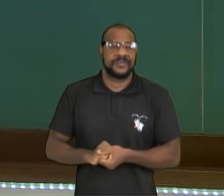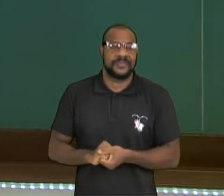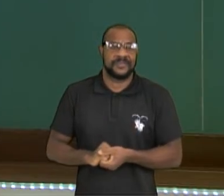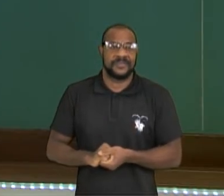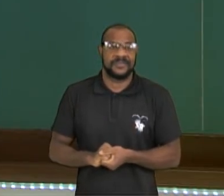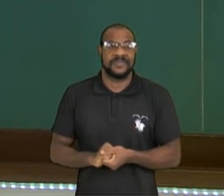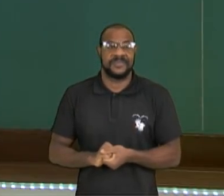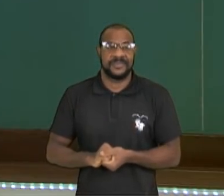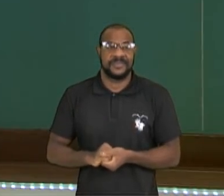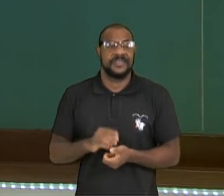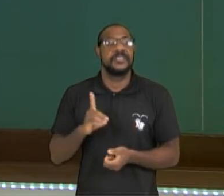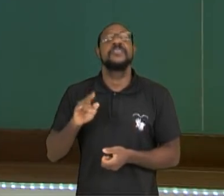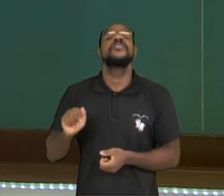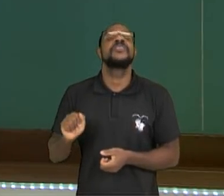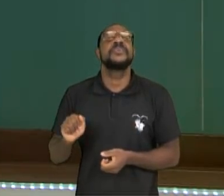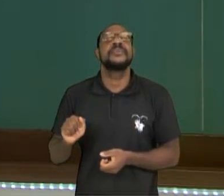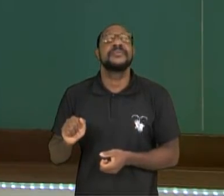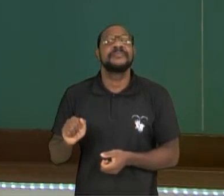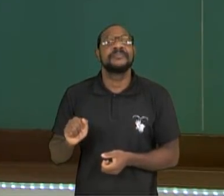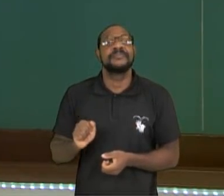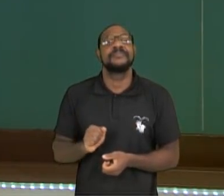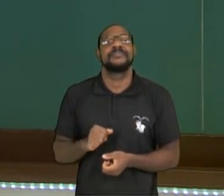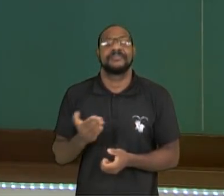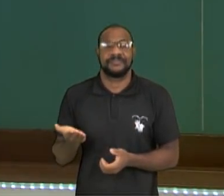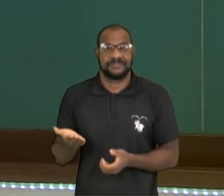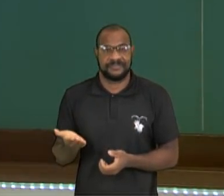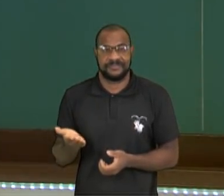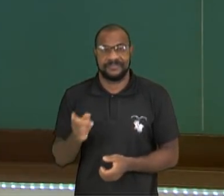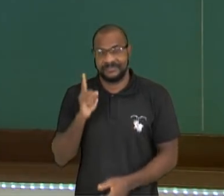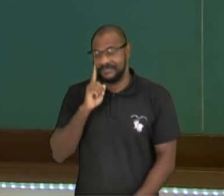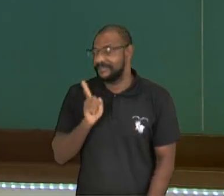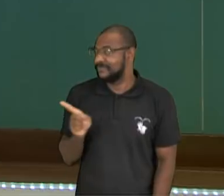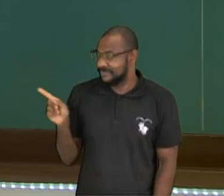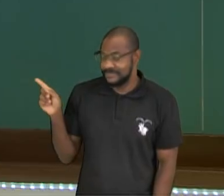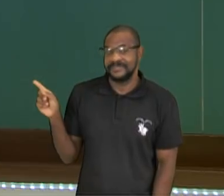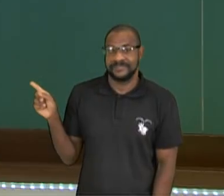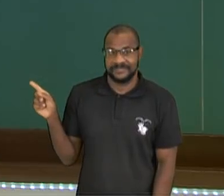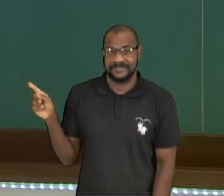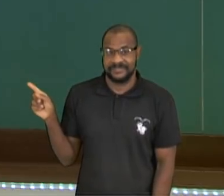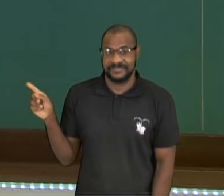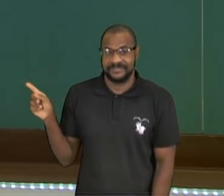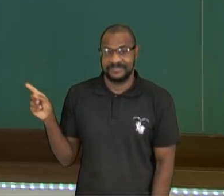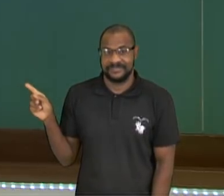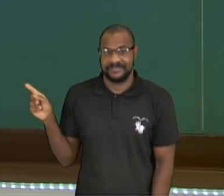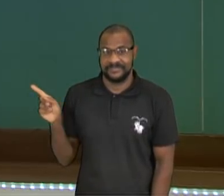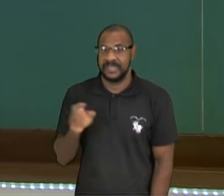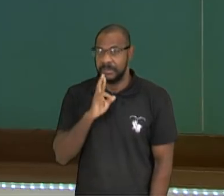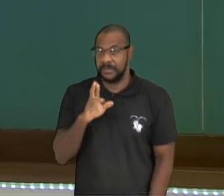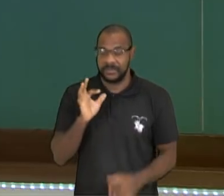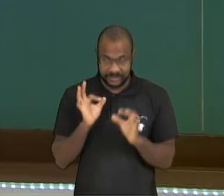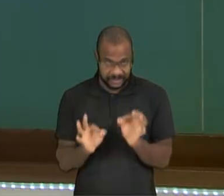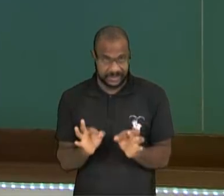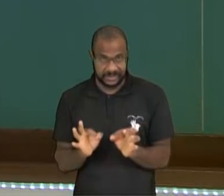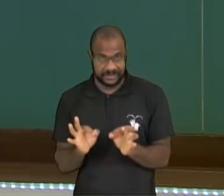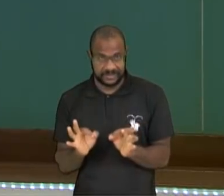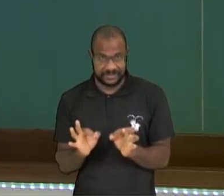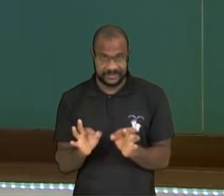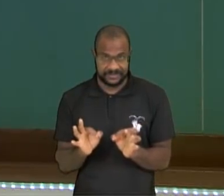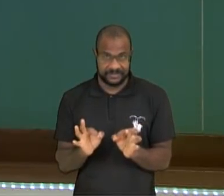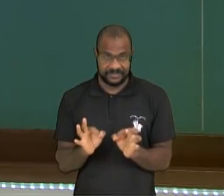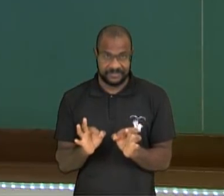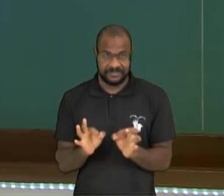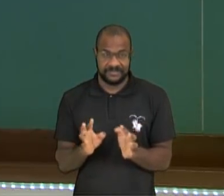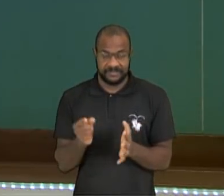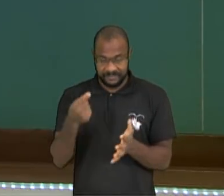ó, jogos, que dia? Thursday. Então, cuidado, tá? Presta atenção. Respondeu certo? Tá tudo certinho?